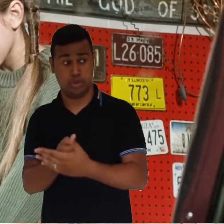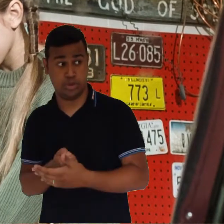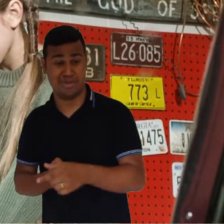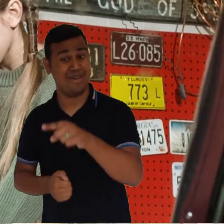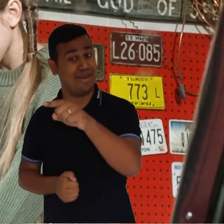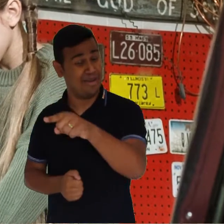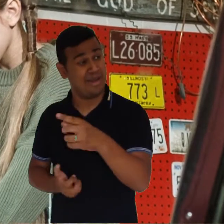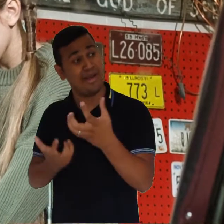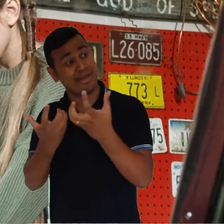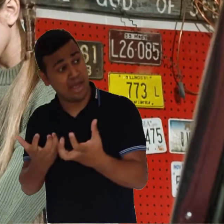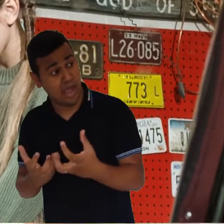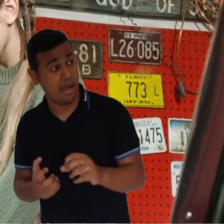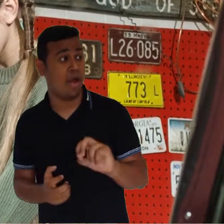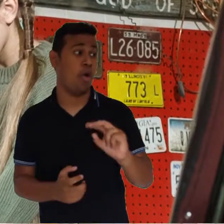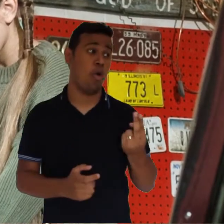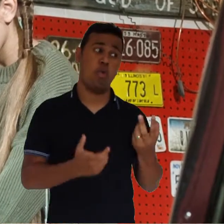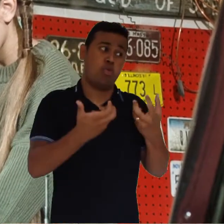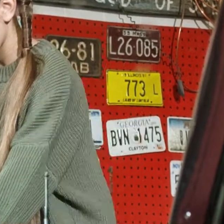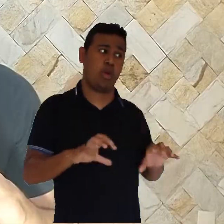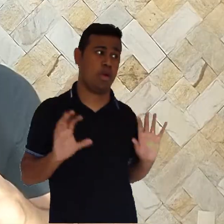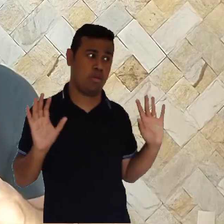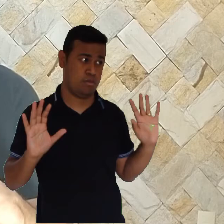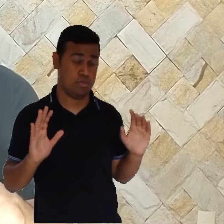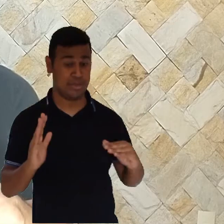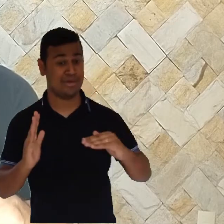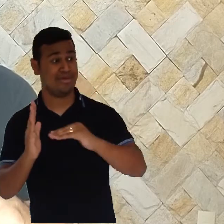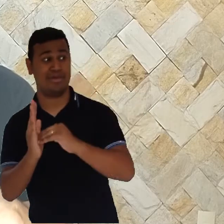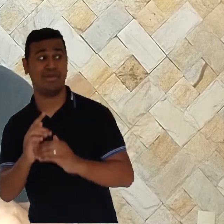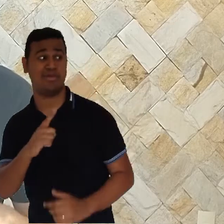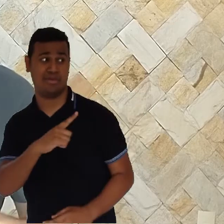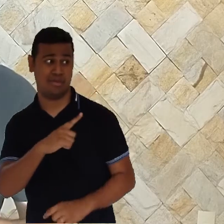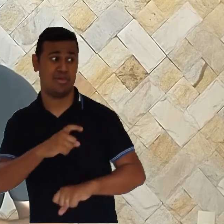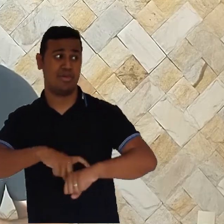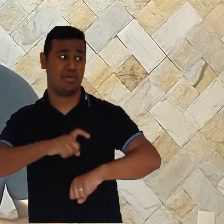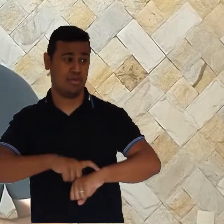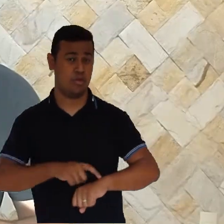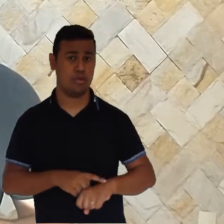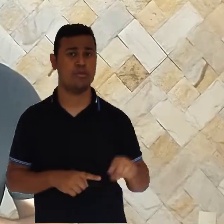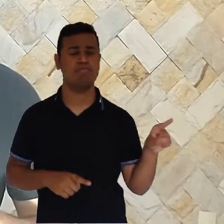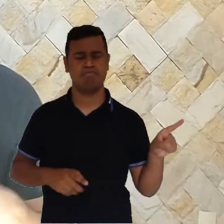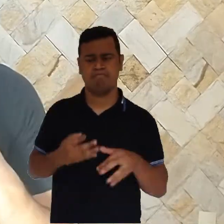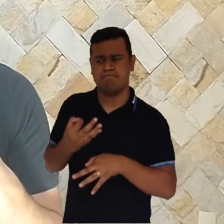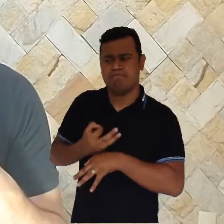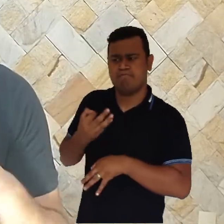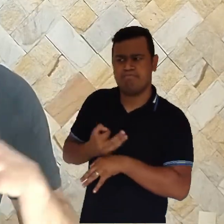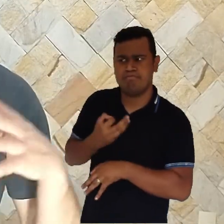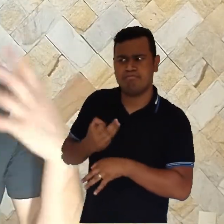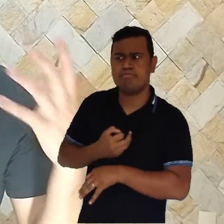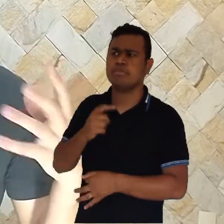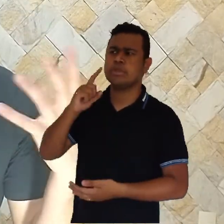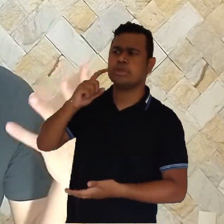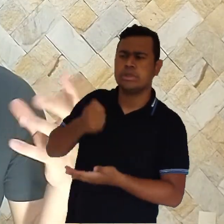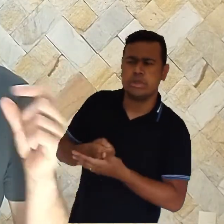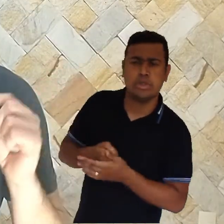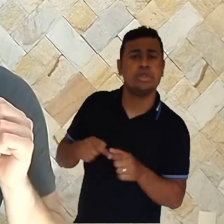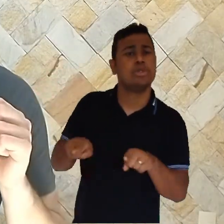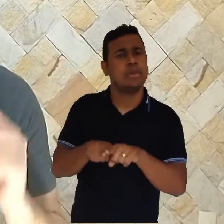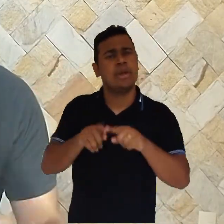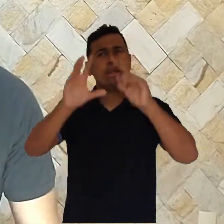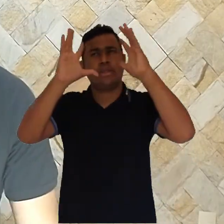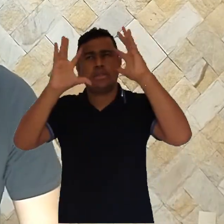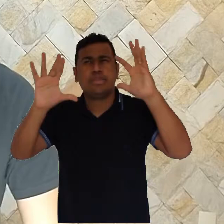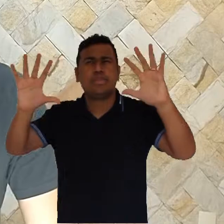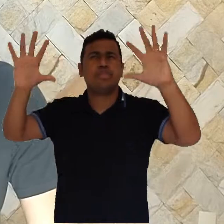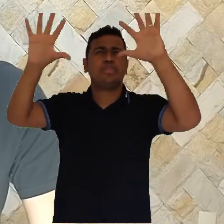realmente quer ou não fazer isso. Isso ajudará no desenvolvimento da resiliência e também da reflexão antes